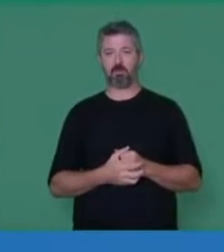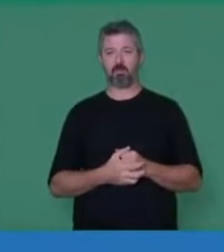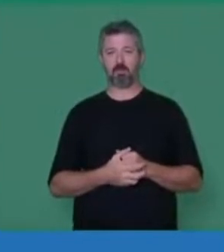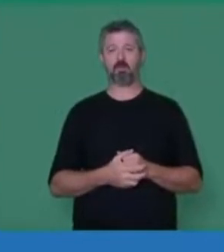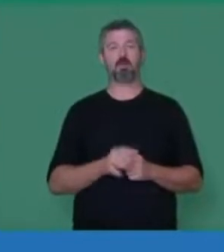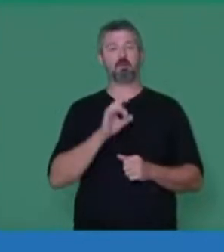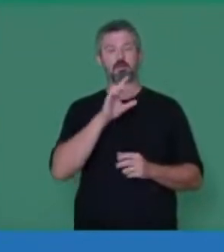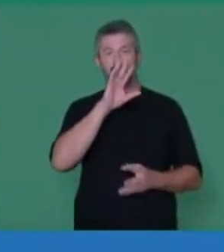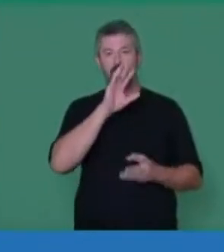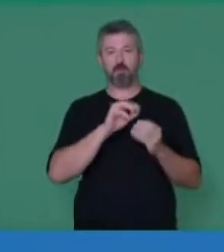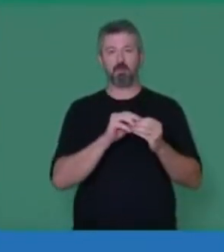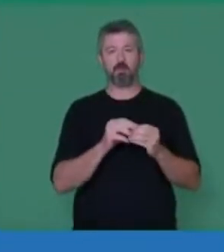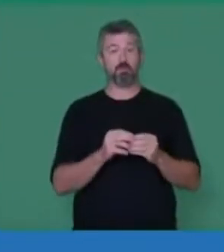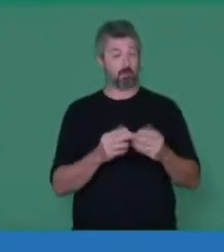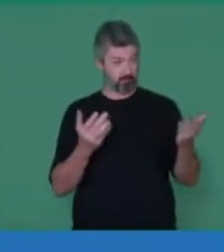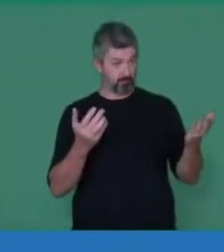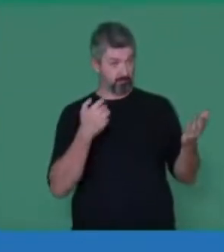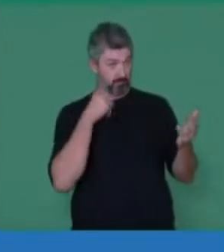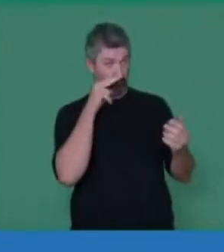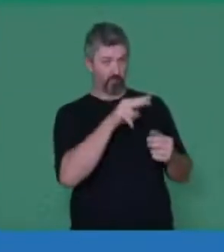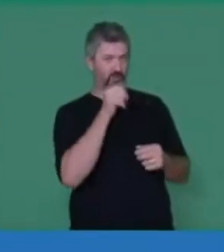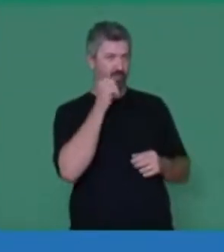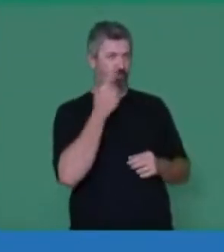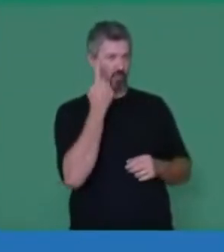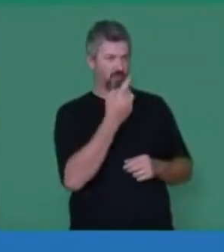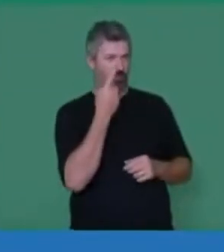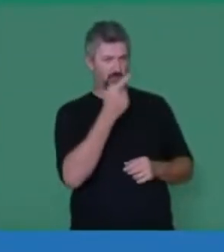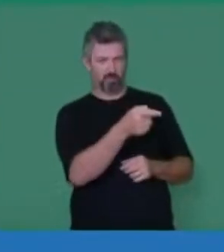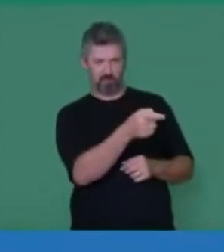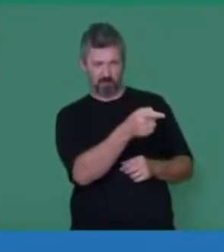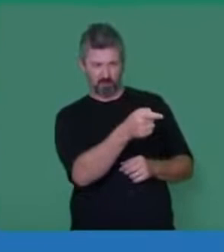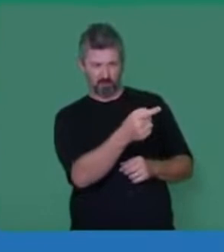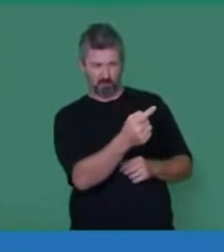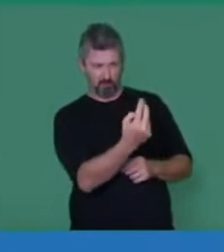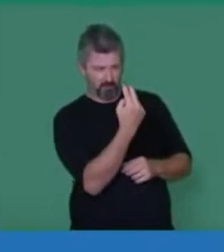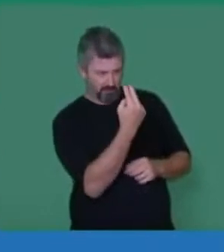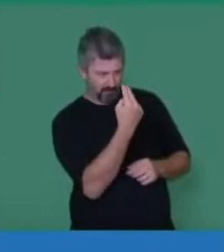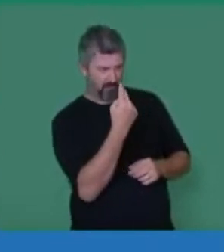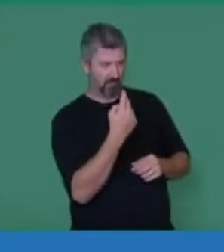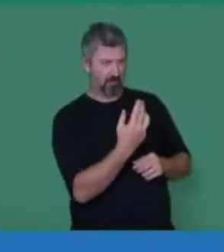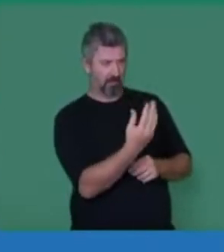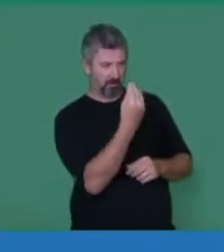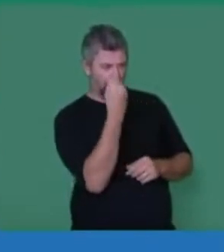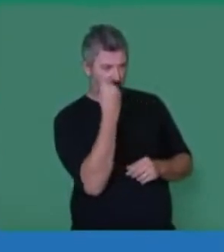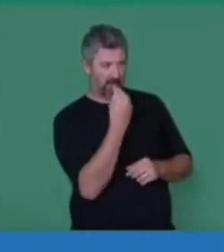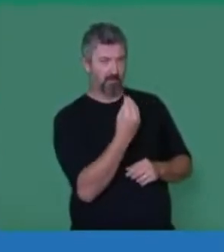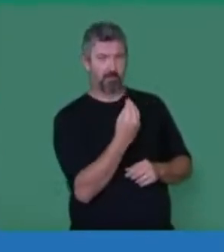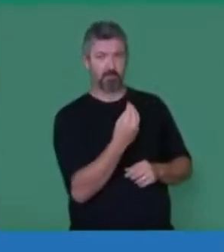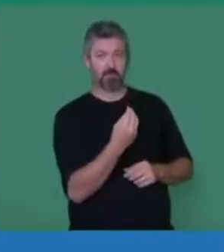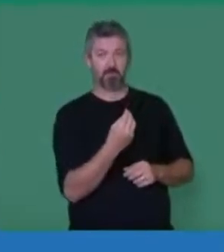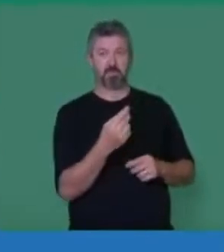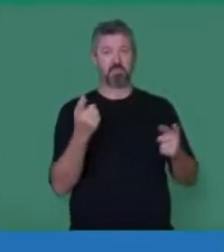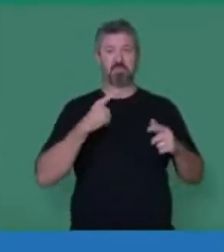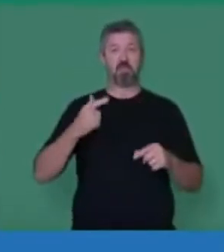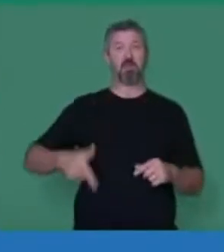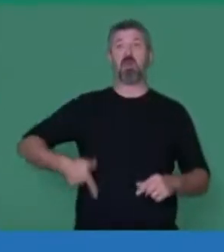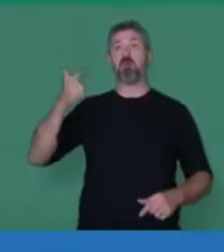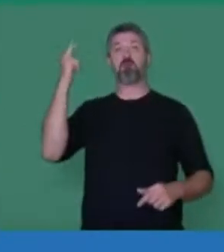Só para concluir, eu estou vendo aqui uma deputada, essa deputada que está me interrompendo aqui, andando com o revólver em